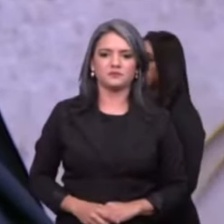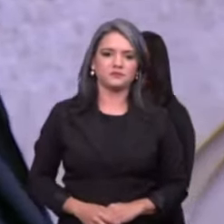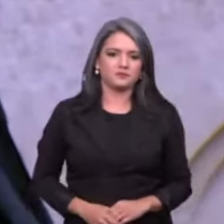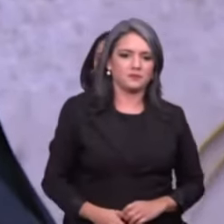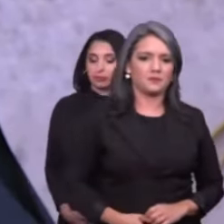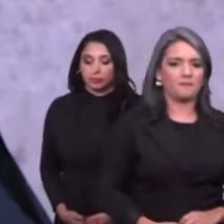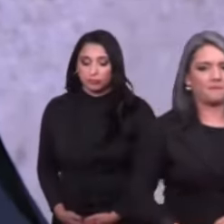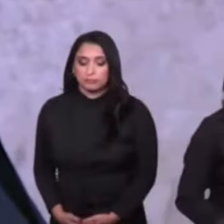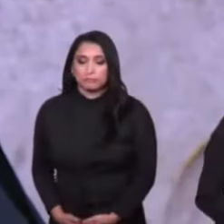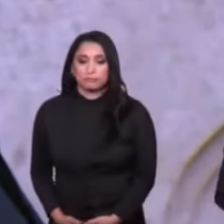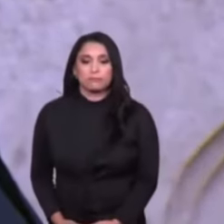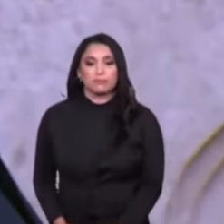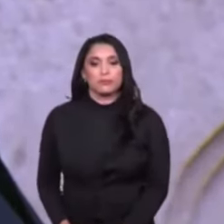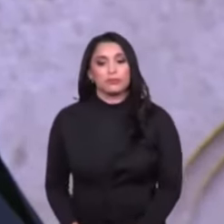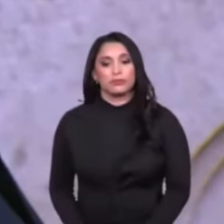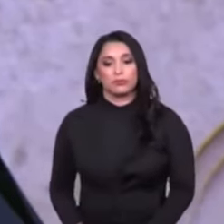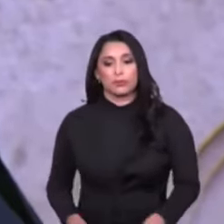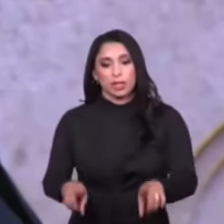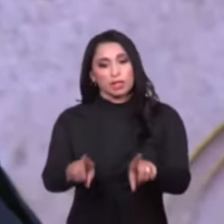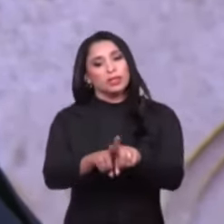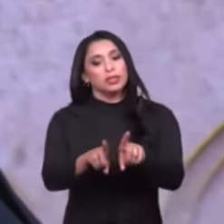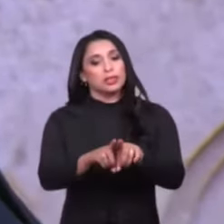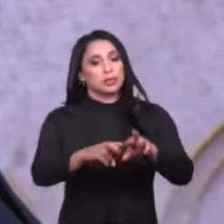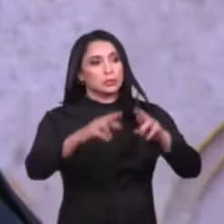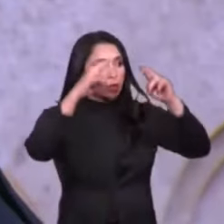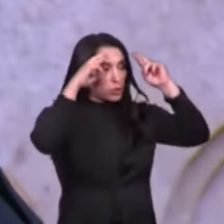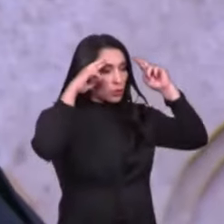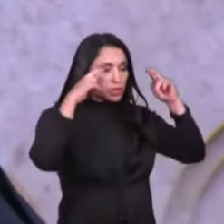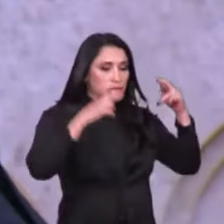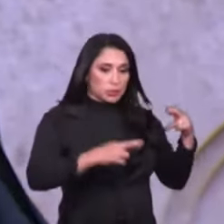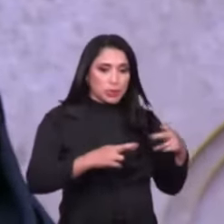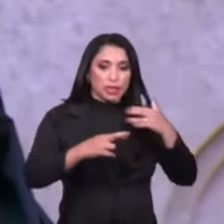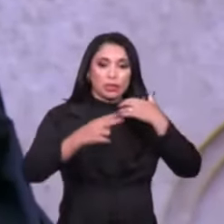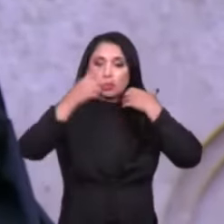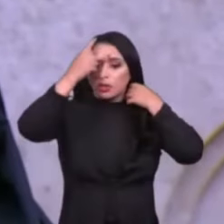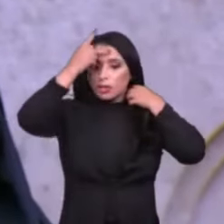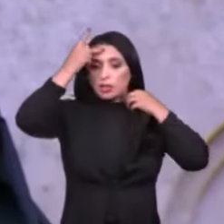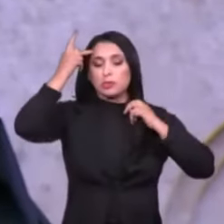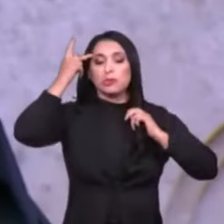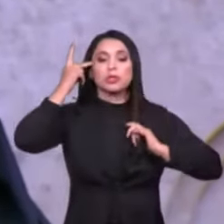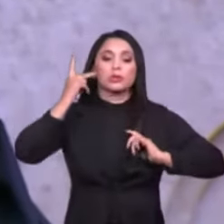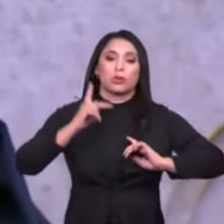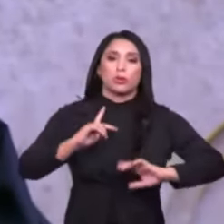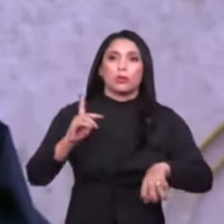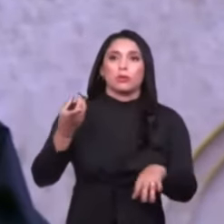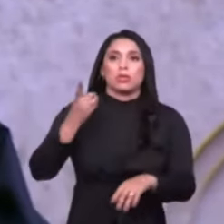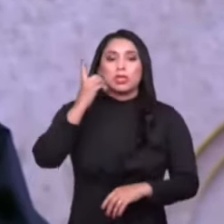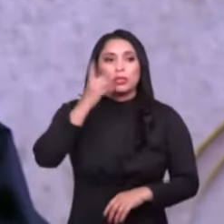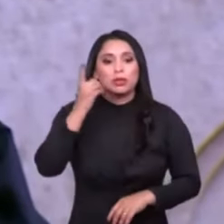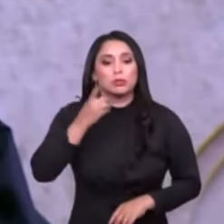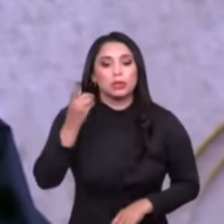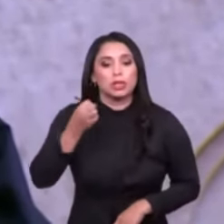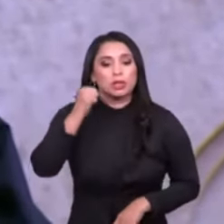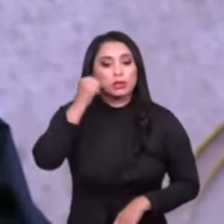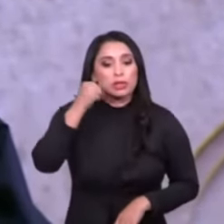consideração às pessoas que me procuraram, sobretudo os parlamentares, que recebi